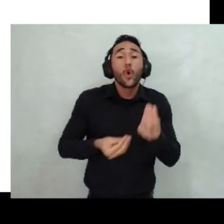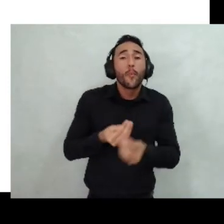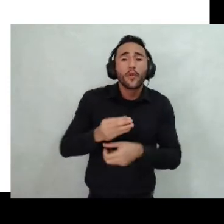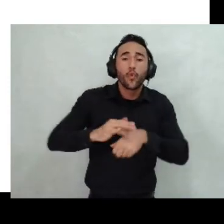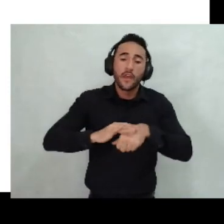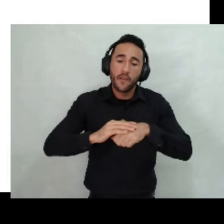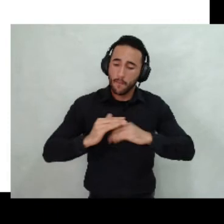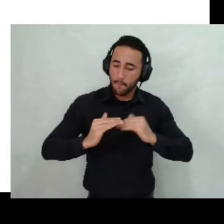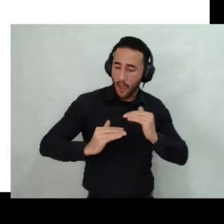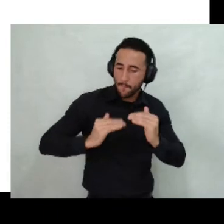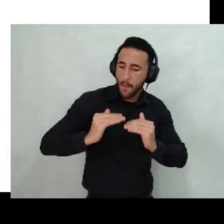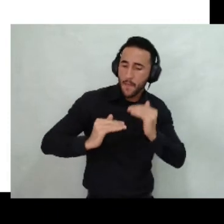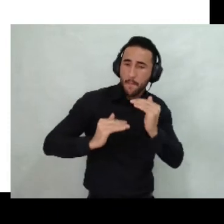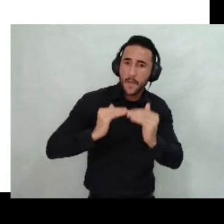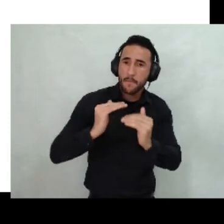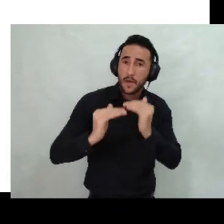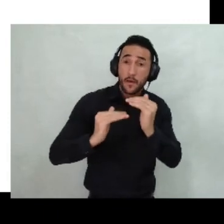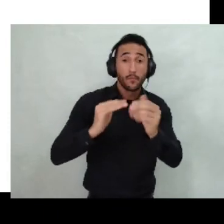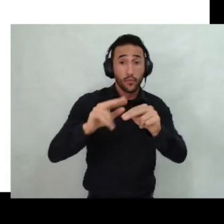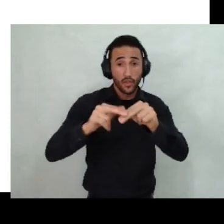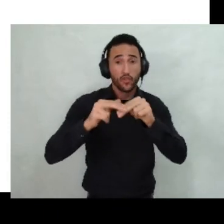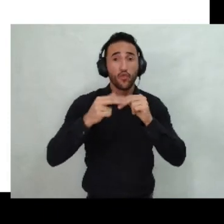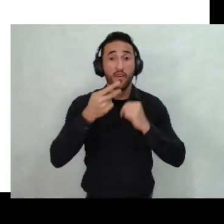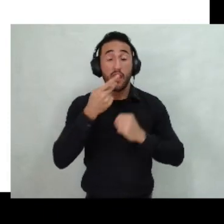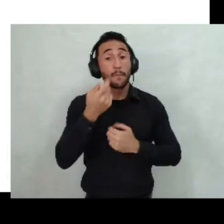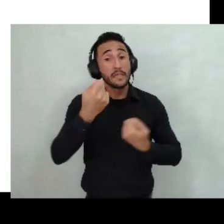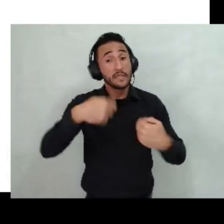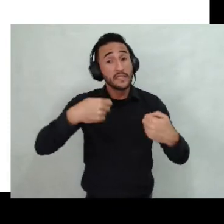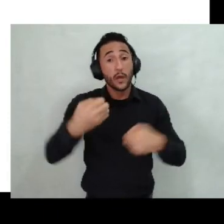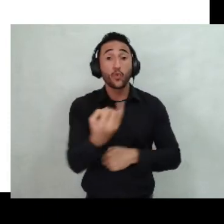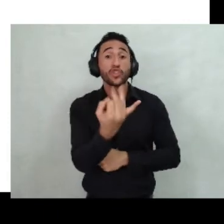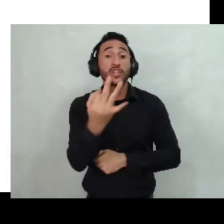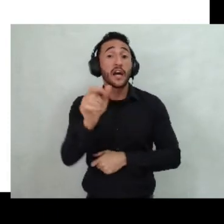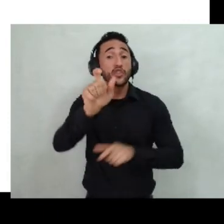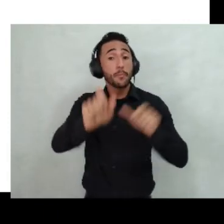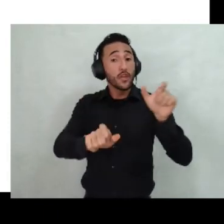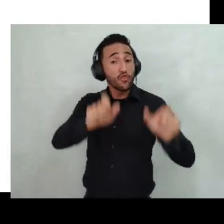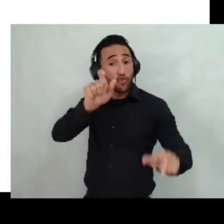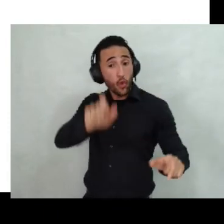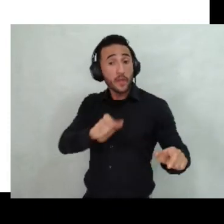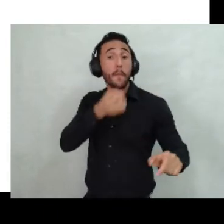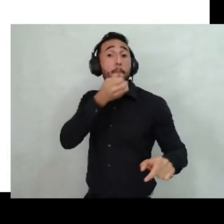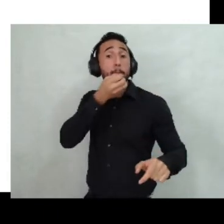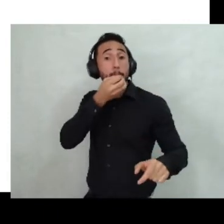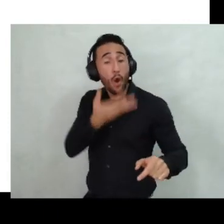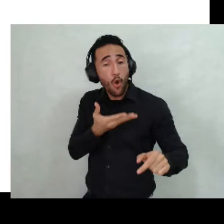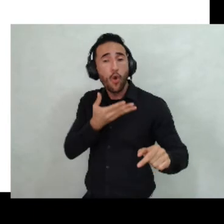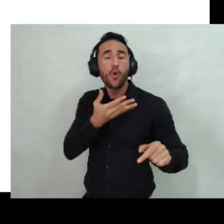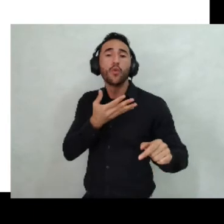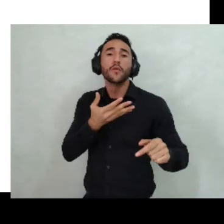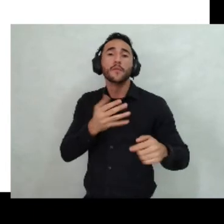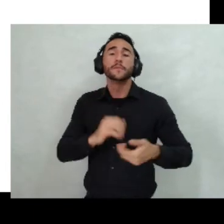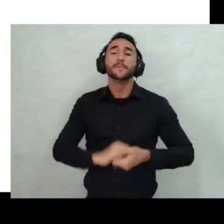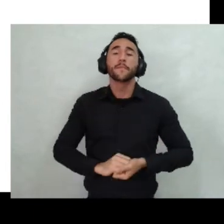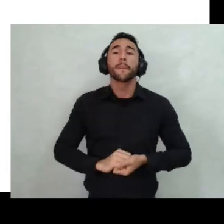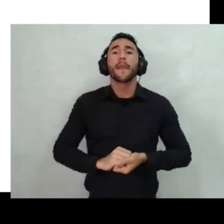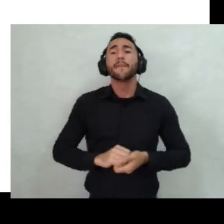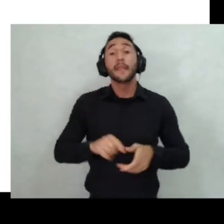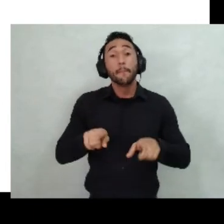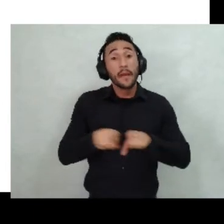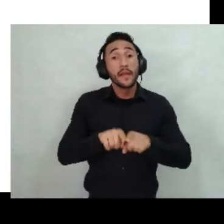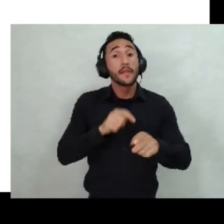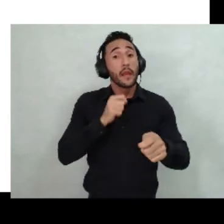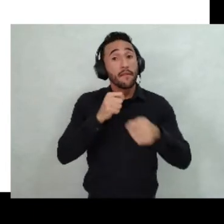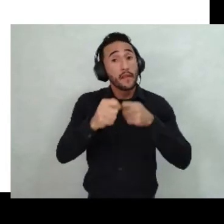fundamental para isso ter uma base populacional clara, para ter um denominador para a estimativa, né? E as entrevistas e mesmo o procedimento